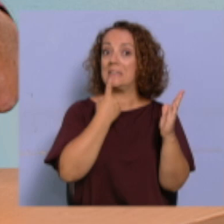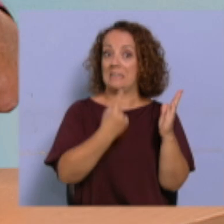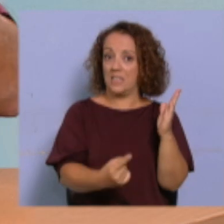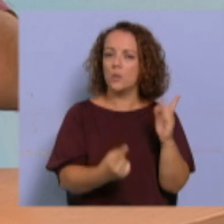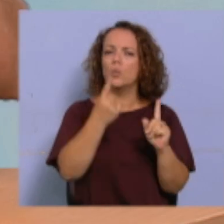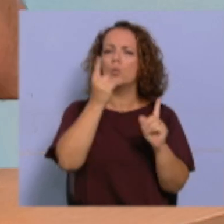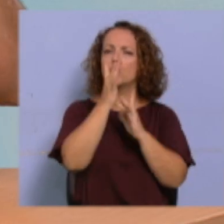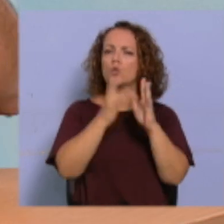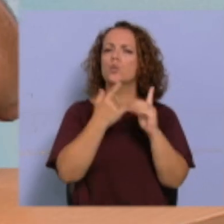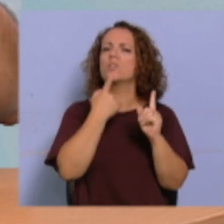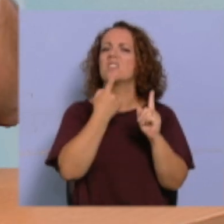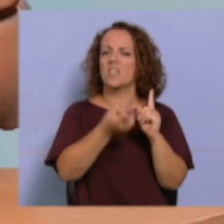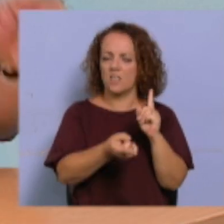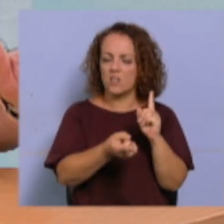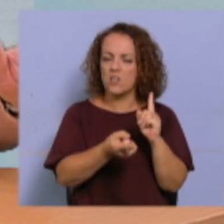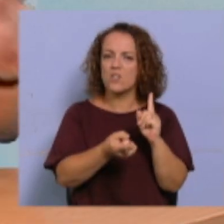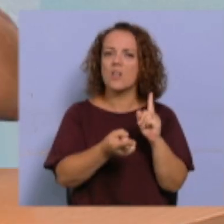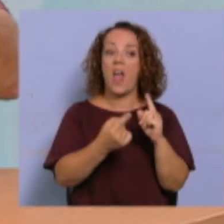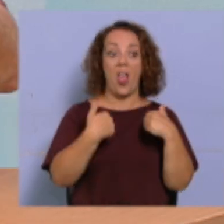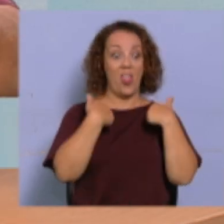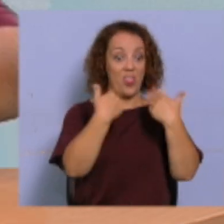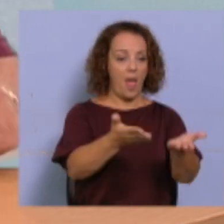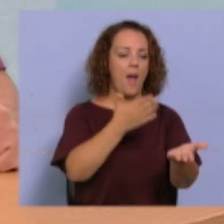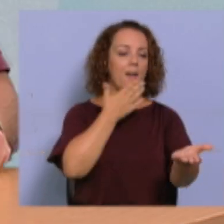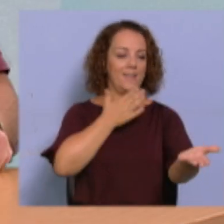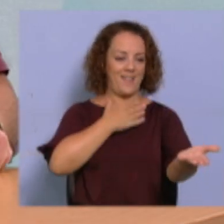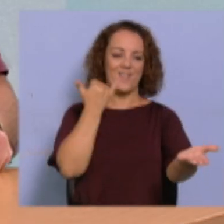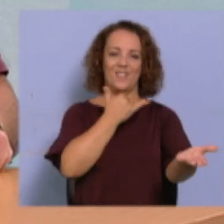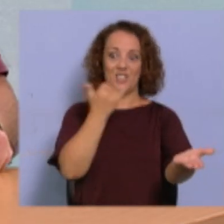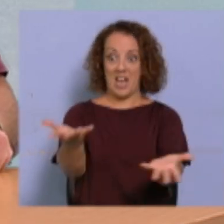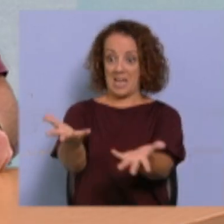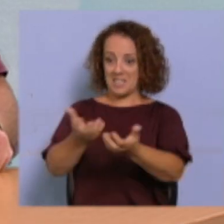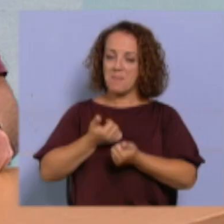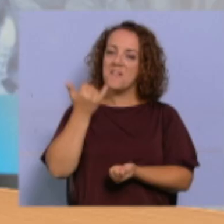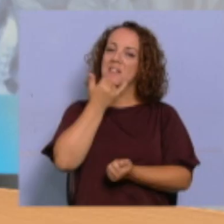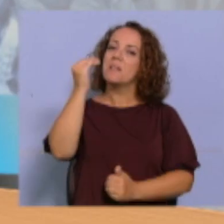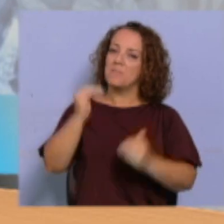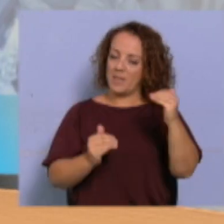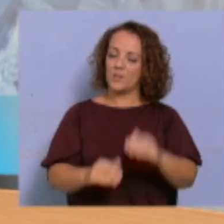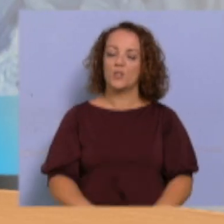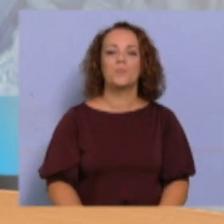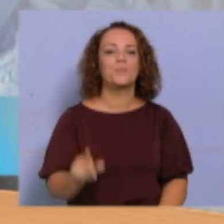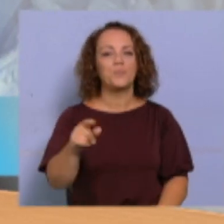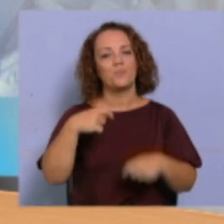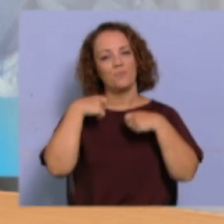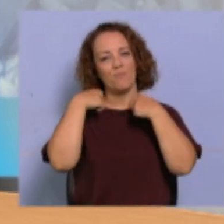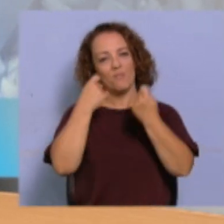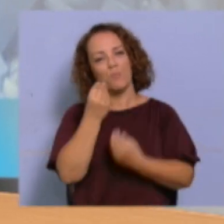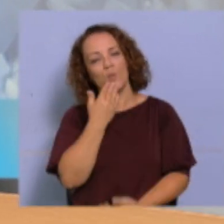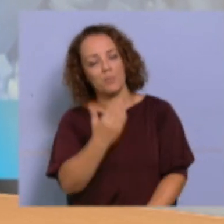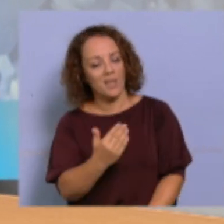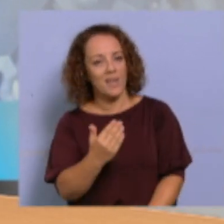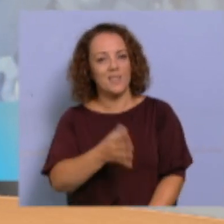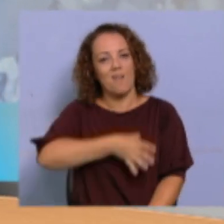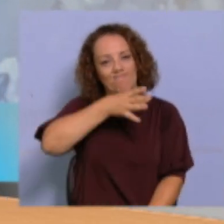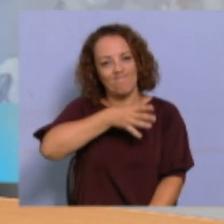dia, há mais felicidade em dar do que em receber. Frei José Nunes, obrigado pelas suas pistas de análise a estes textos e pelas